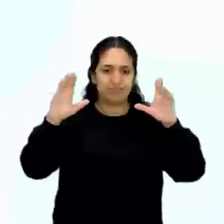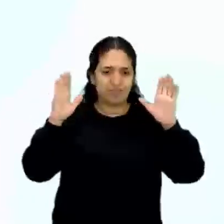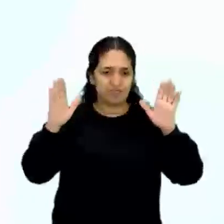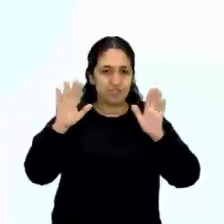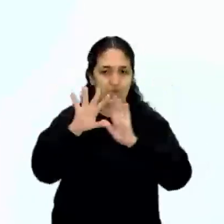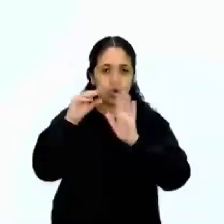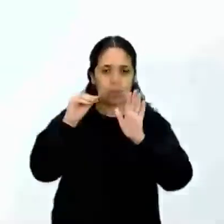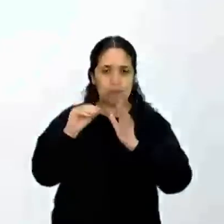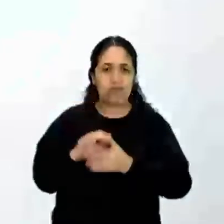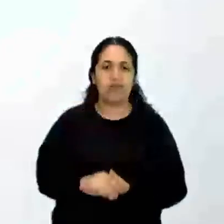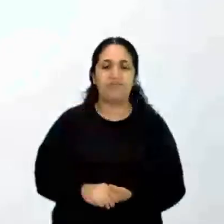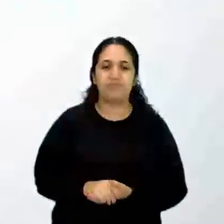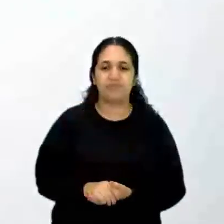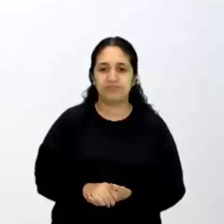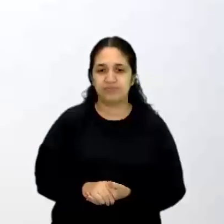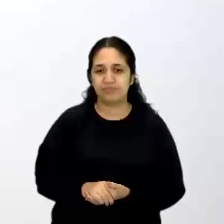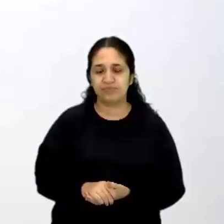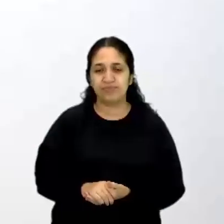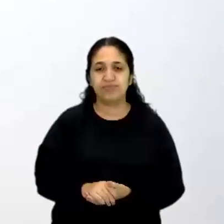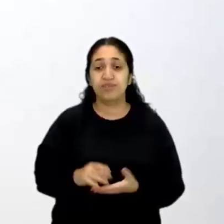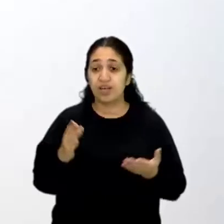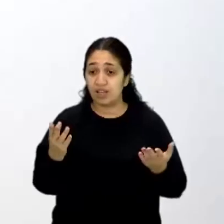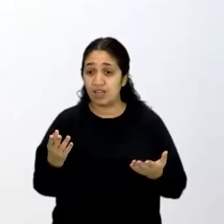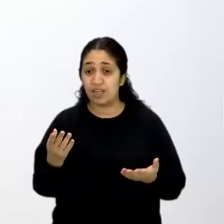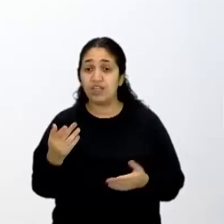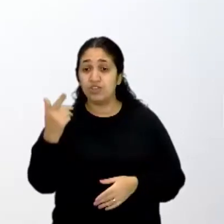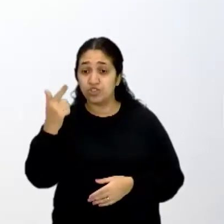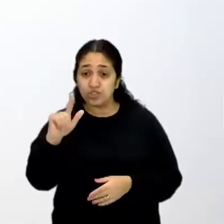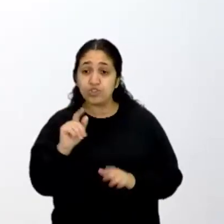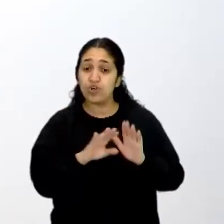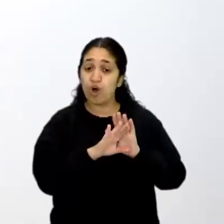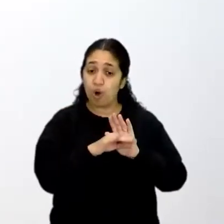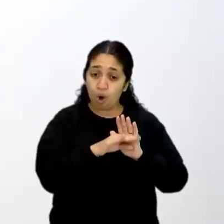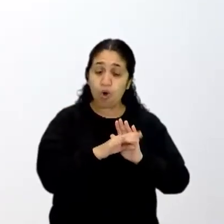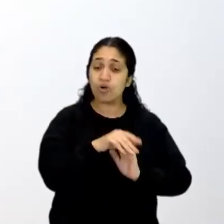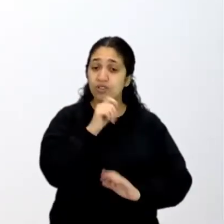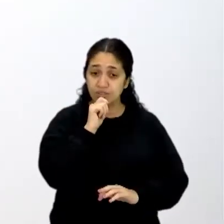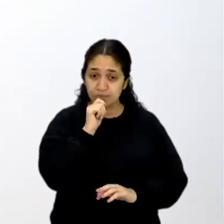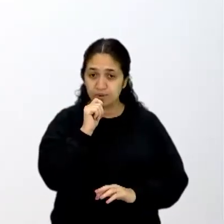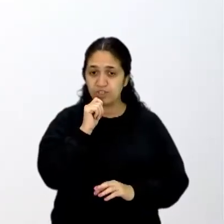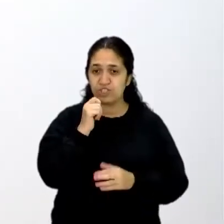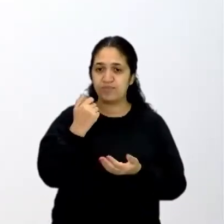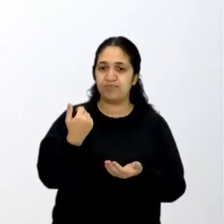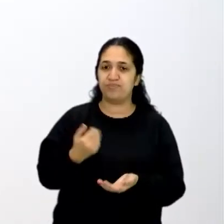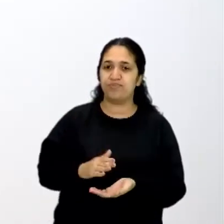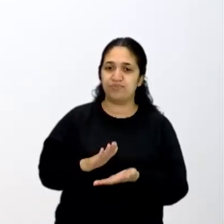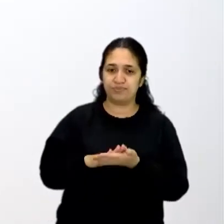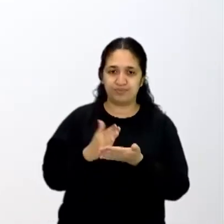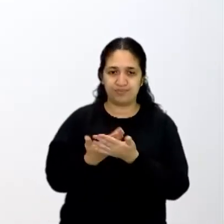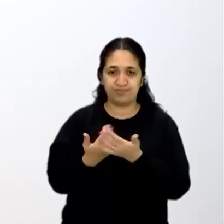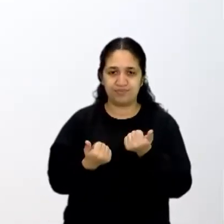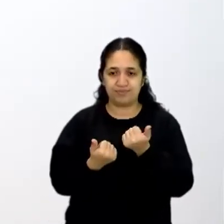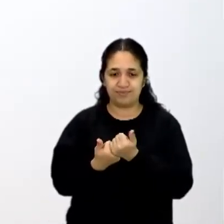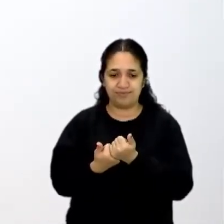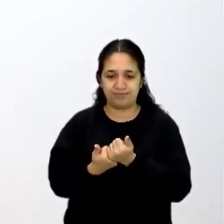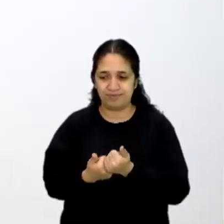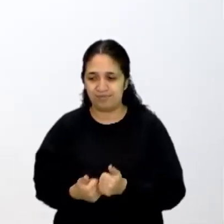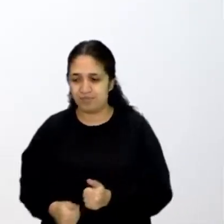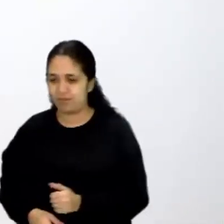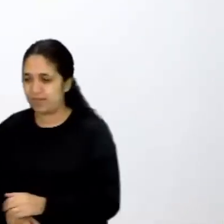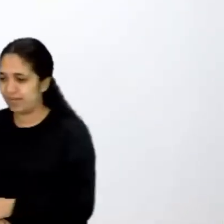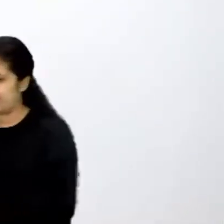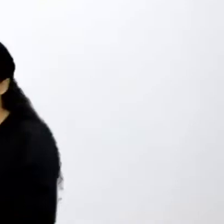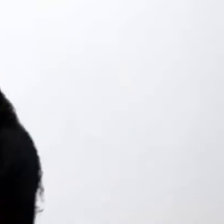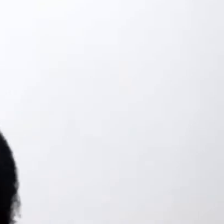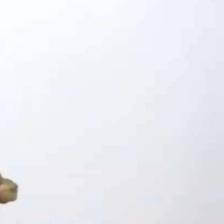Ok. E aí, reforçando o conceito de reportagem. Então, além do que eu falei